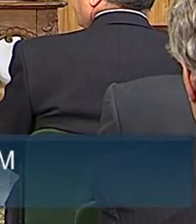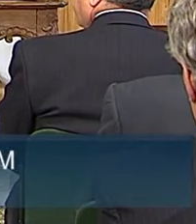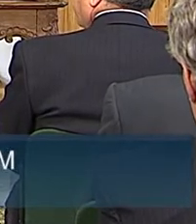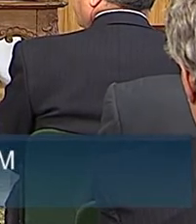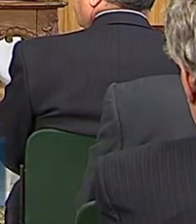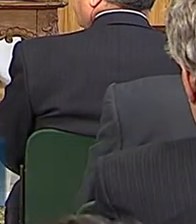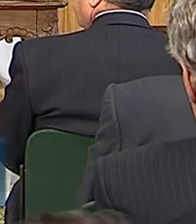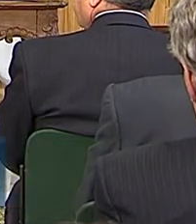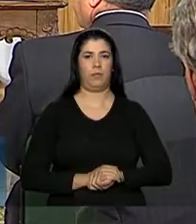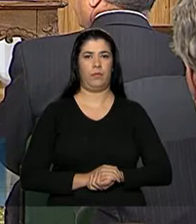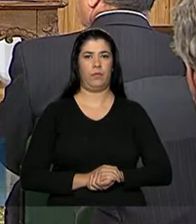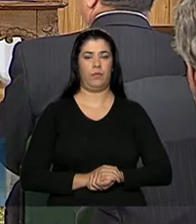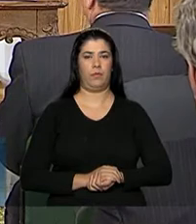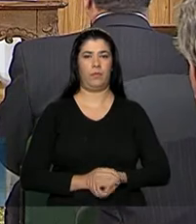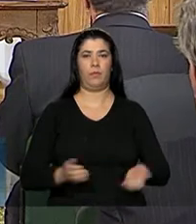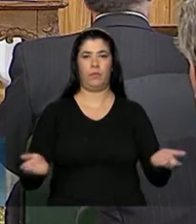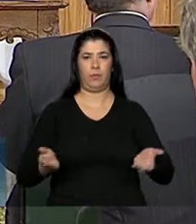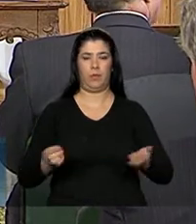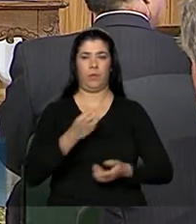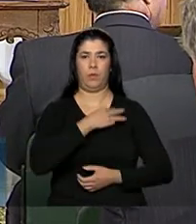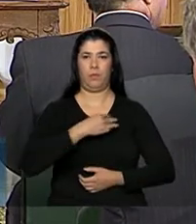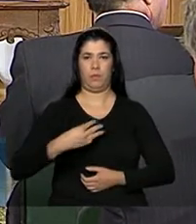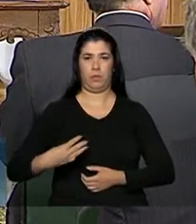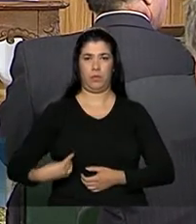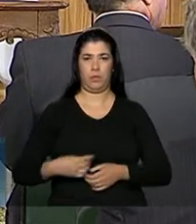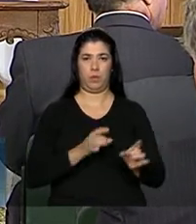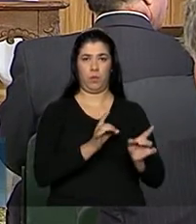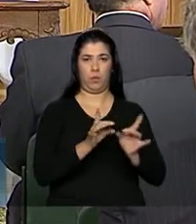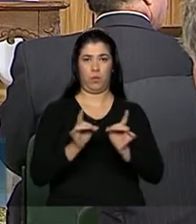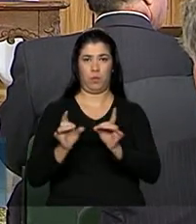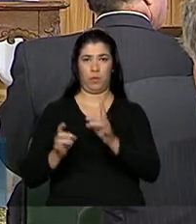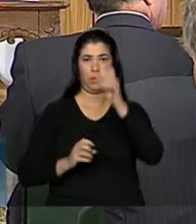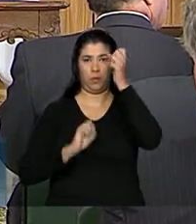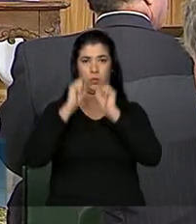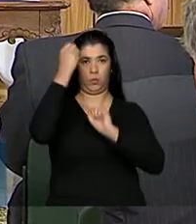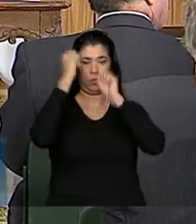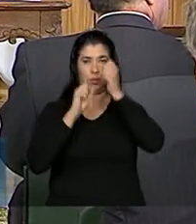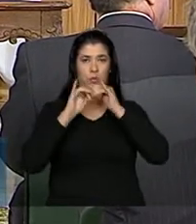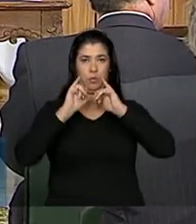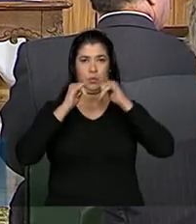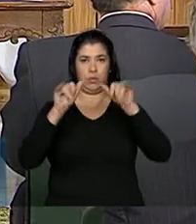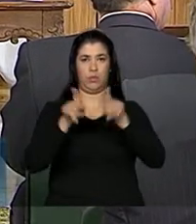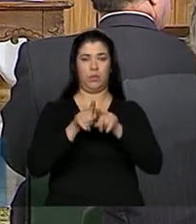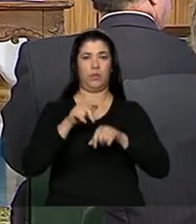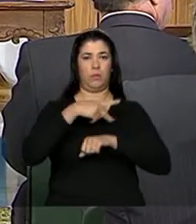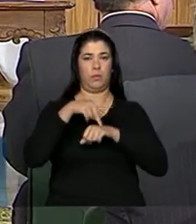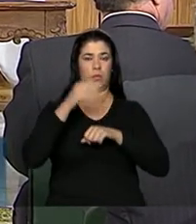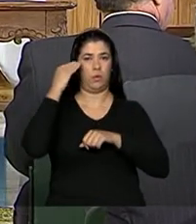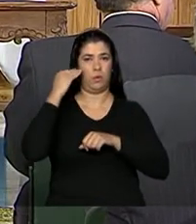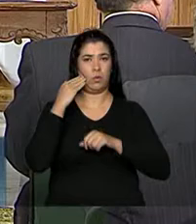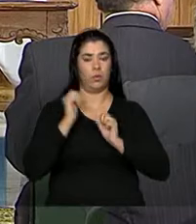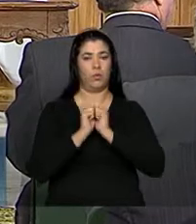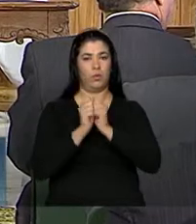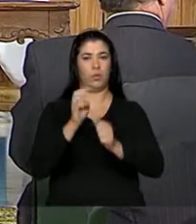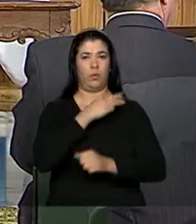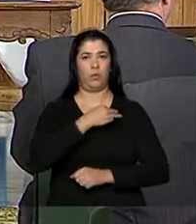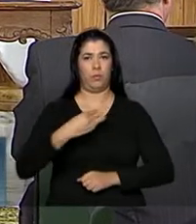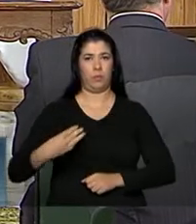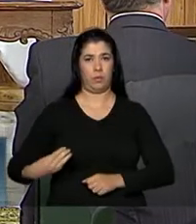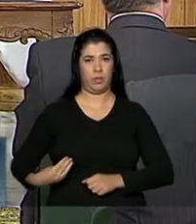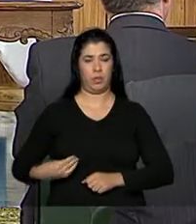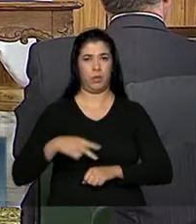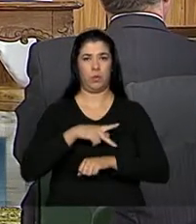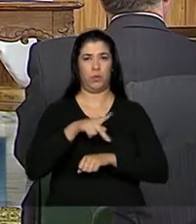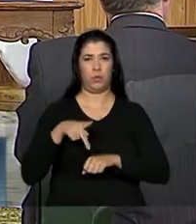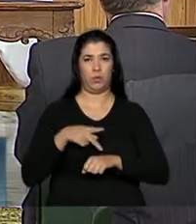Nesse momento, o ministro do Comércio, Indústria e Energia da Coreia e o ministro interino do Desenvolvimento, Indústria e Comércio Exterior do